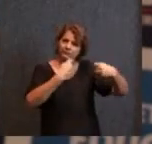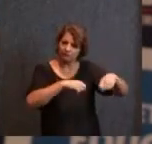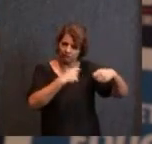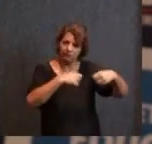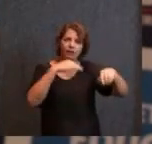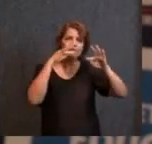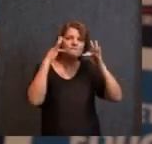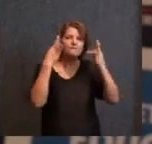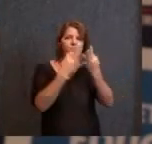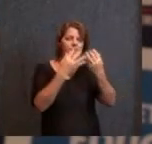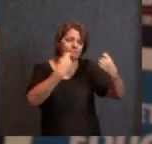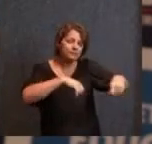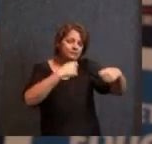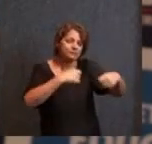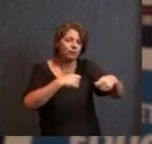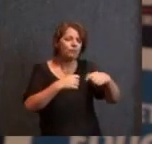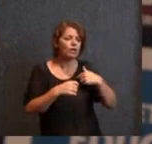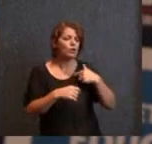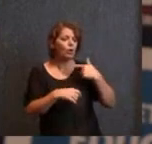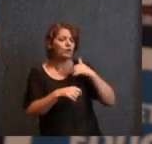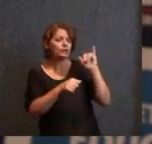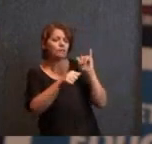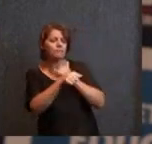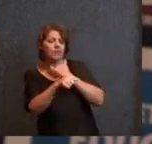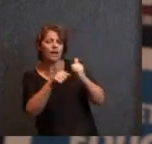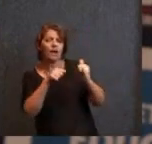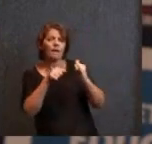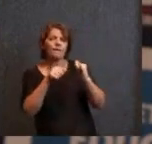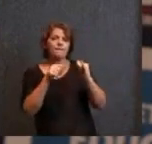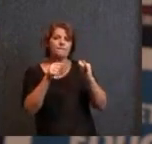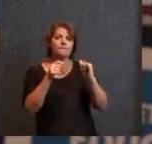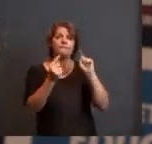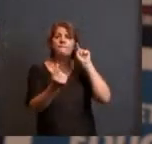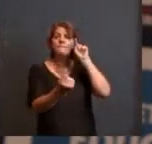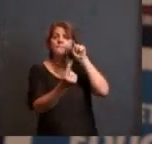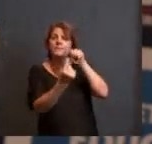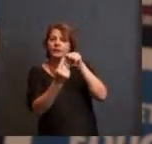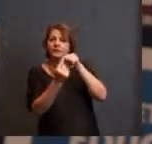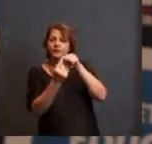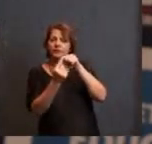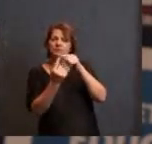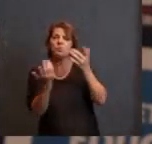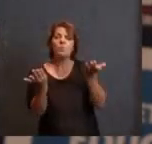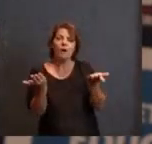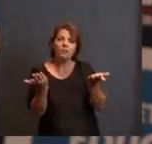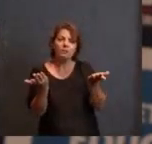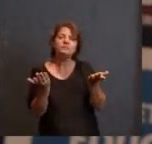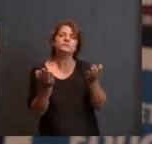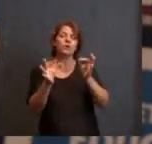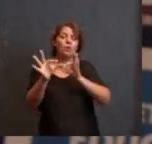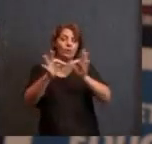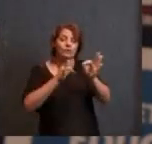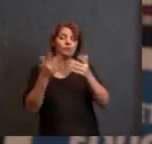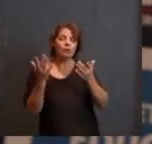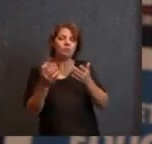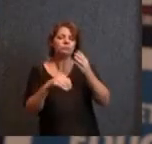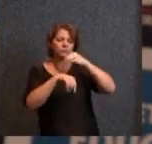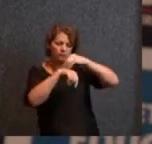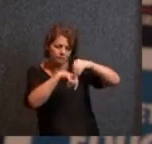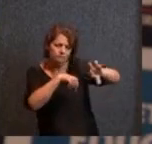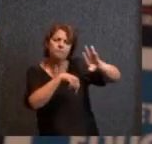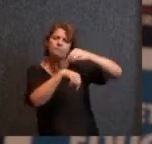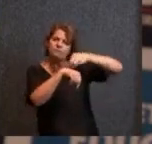estamos propondo, qual é a meta, o que estamos organizando e de que maneira essa organização ela